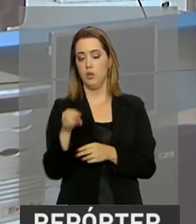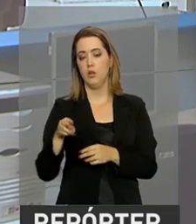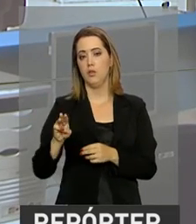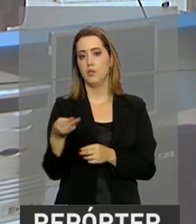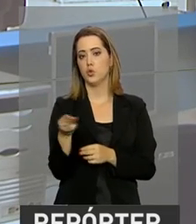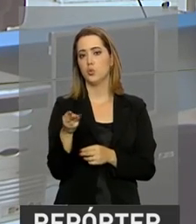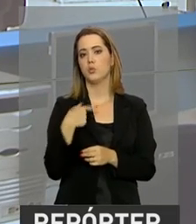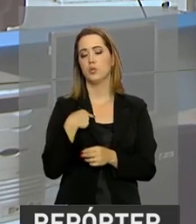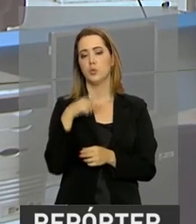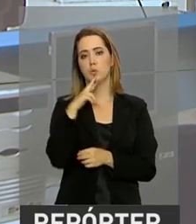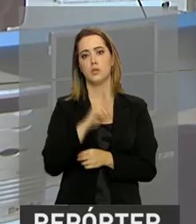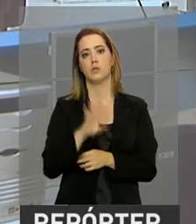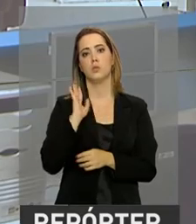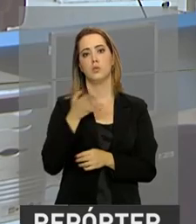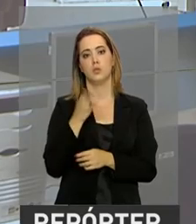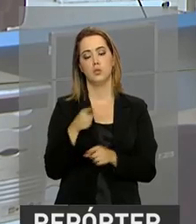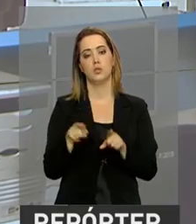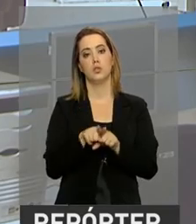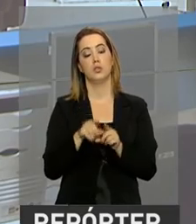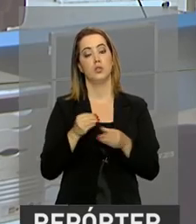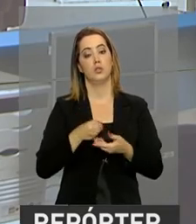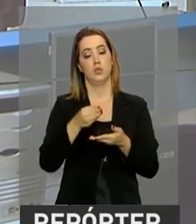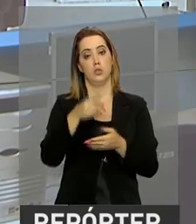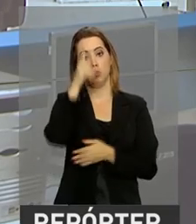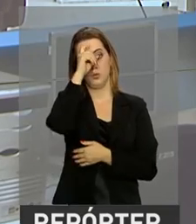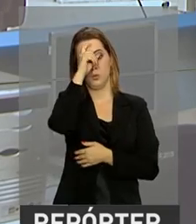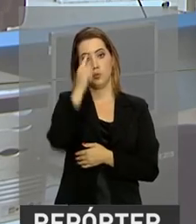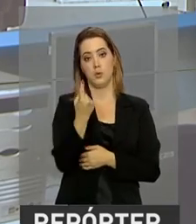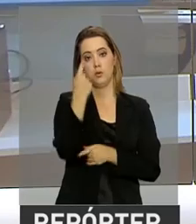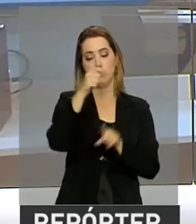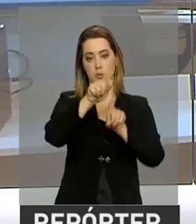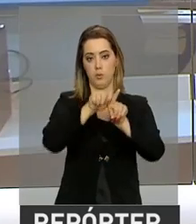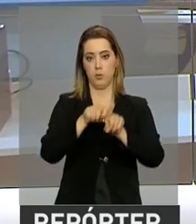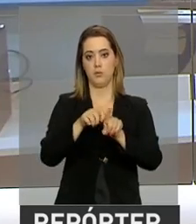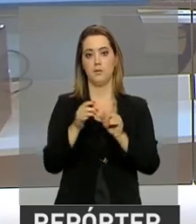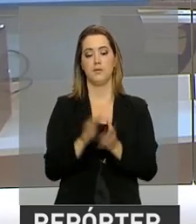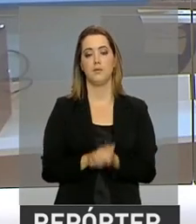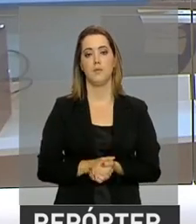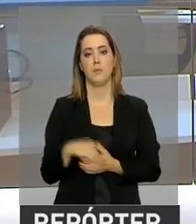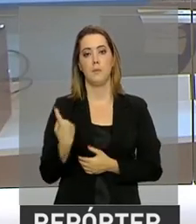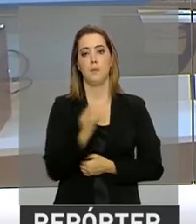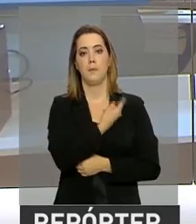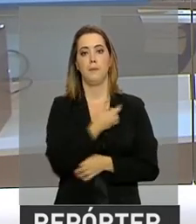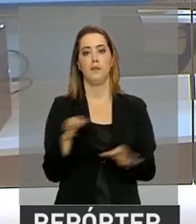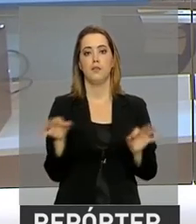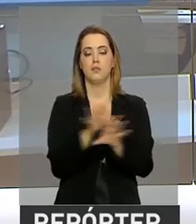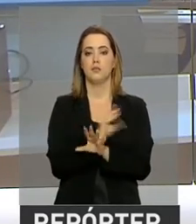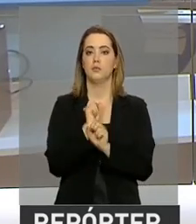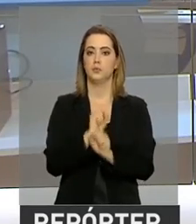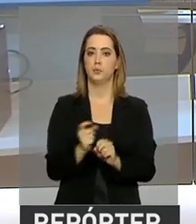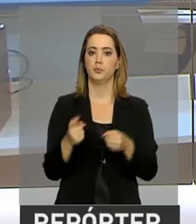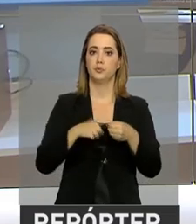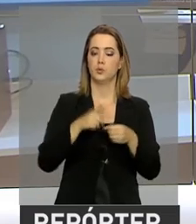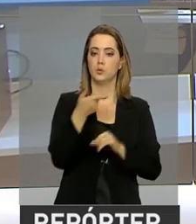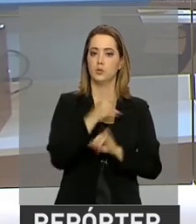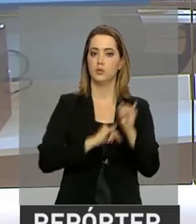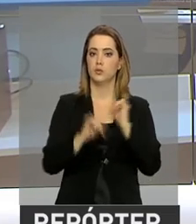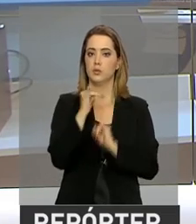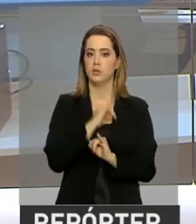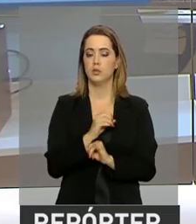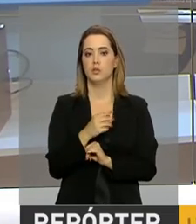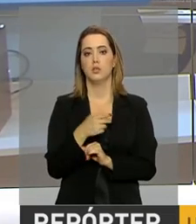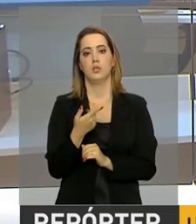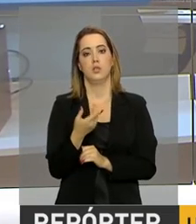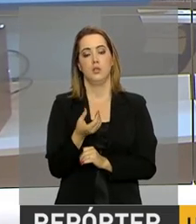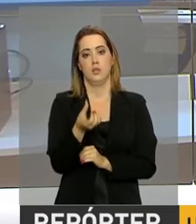fiocruz e deve estar disponível na rede pública em um mês nós ficamos por aqui voltamos a qualquer momento com outras